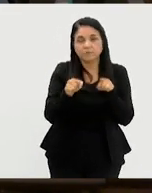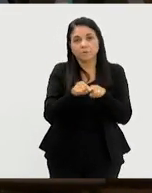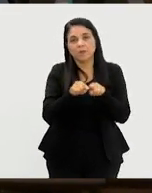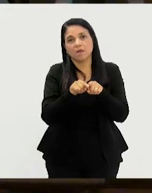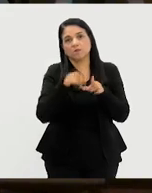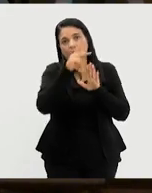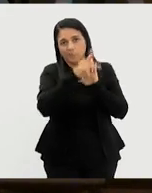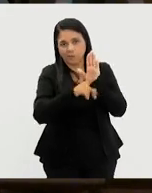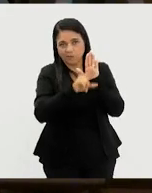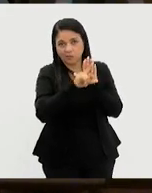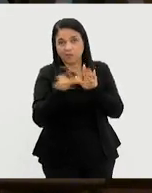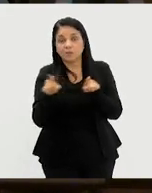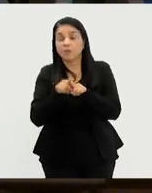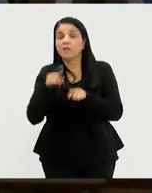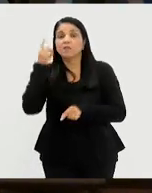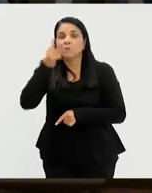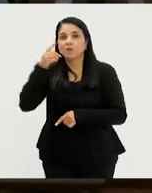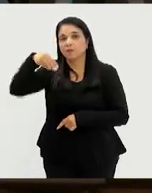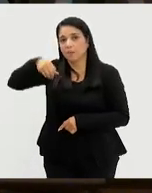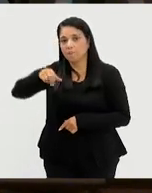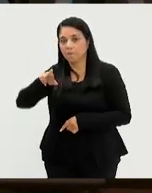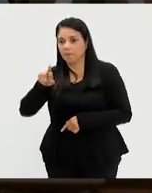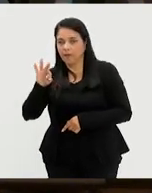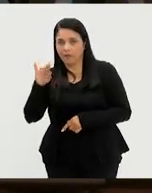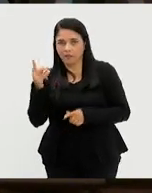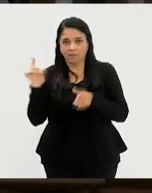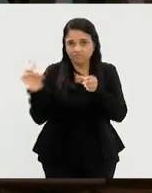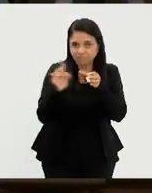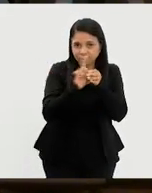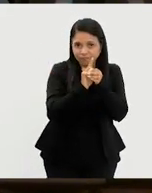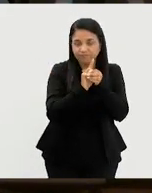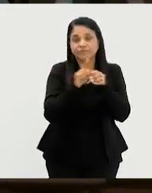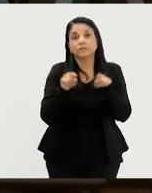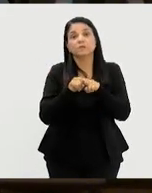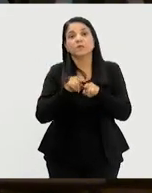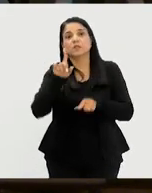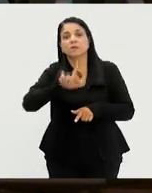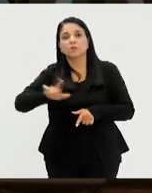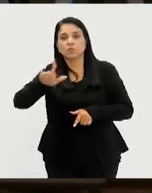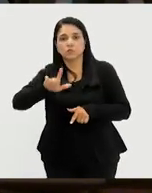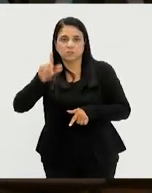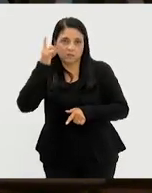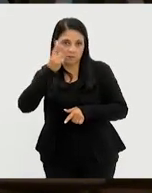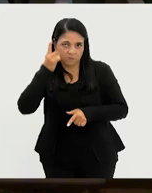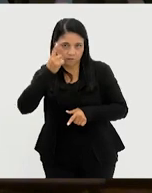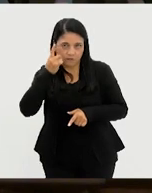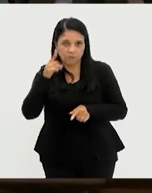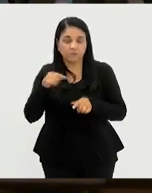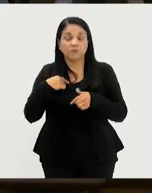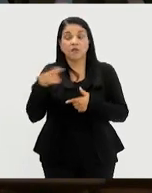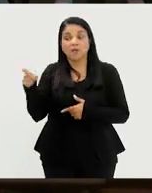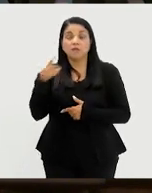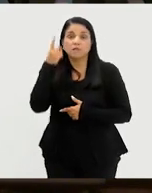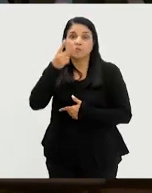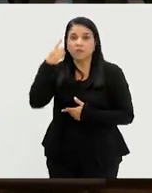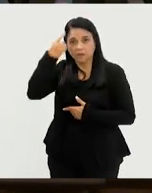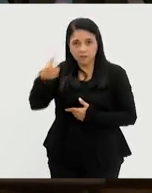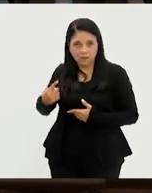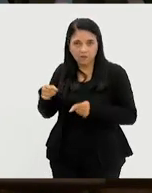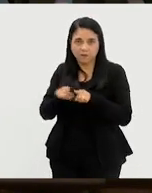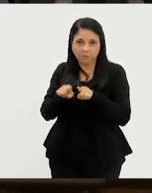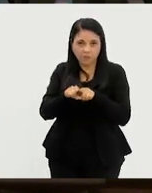ah deputada Marta Rocha também quer ser coautora deputada Lucinha a deputada Dani solicitou logo seguida Deputado